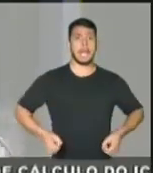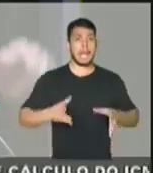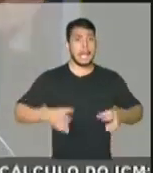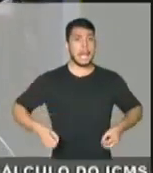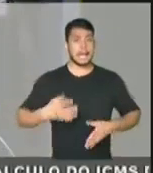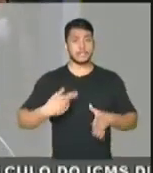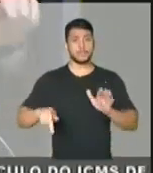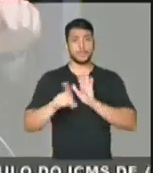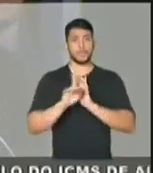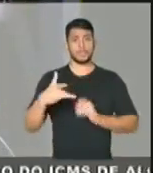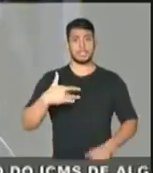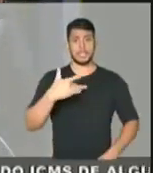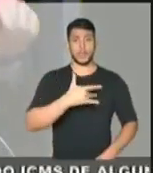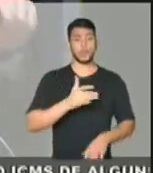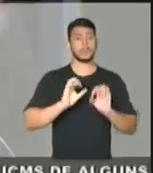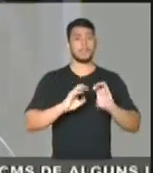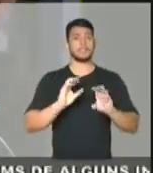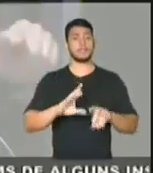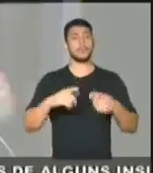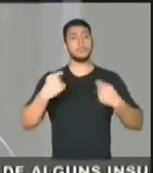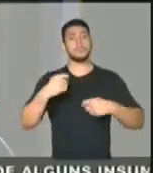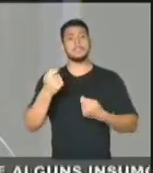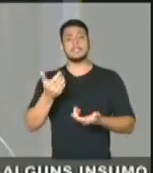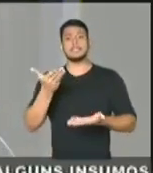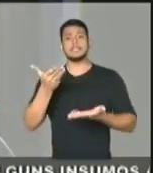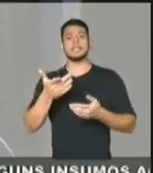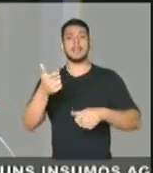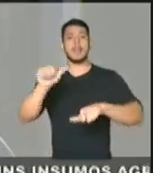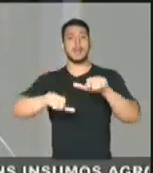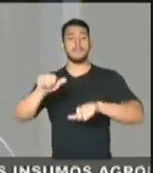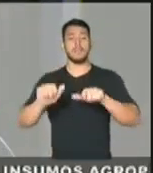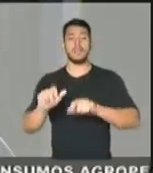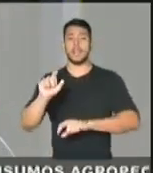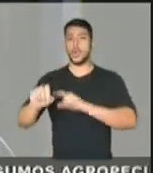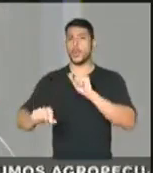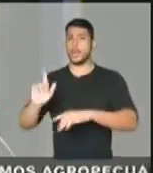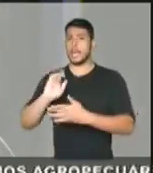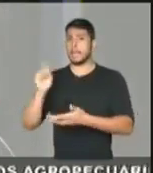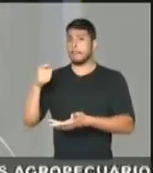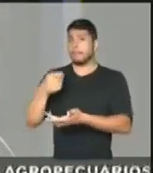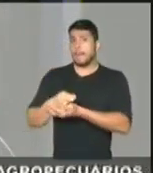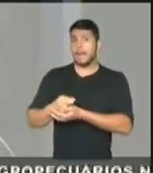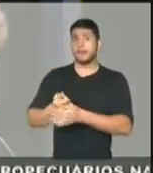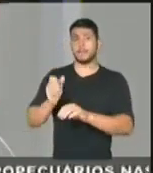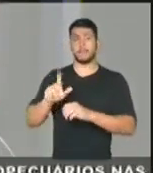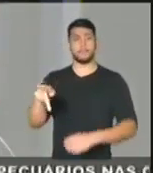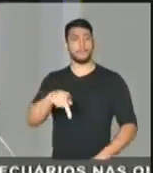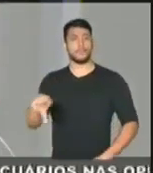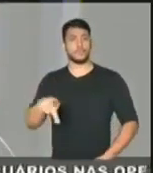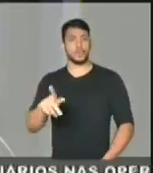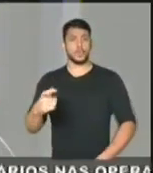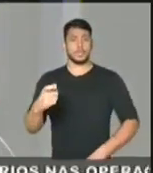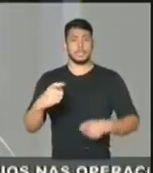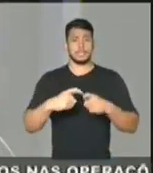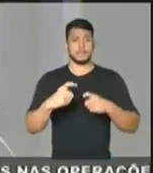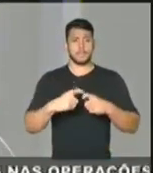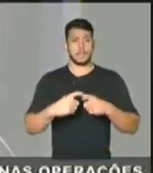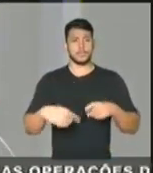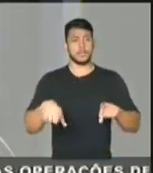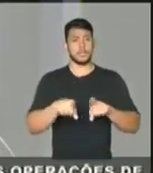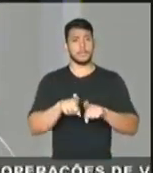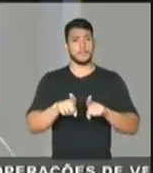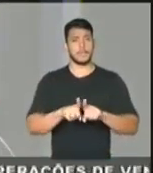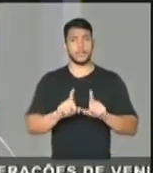médicos, contrariando decisões do Supremo Tribunal Federal e, mais do que isso, jogando por